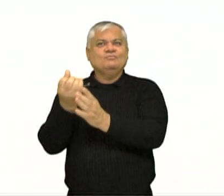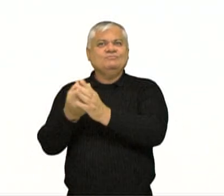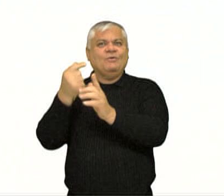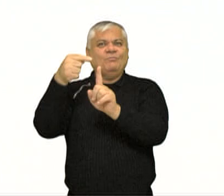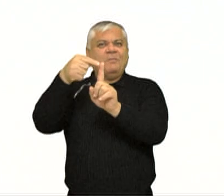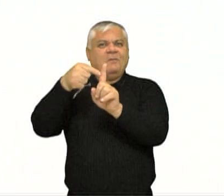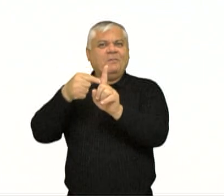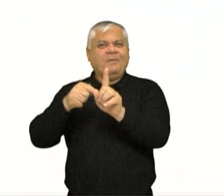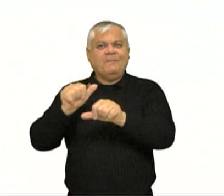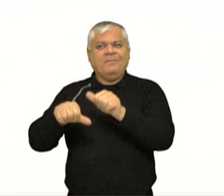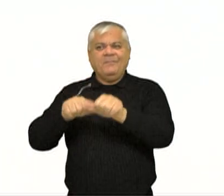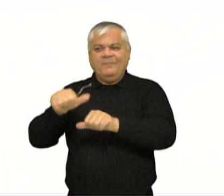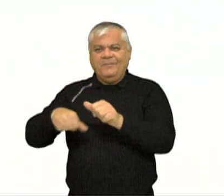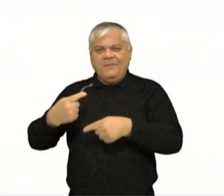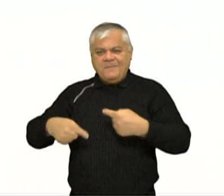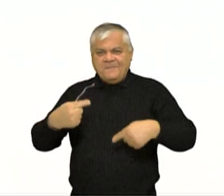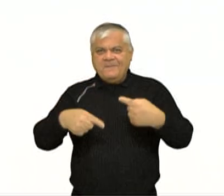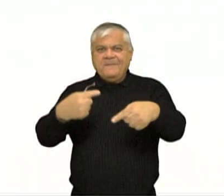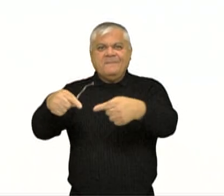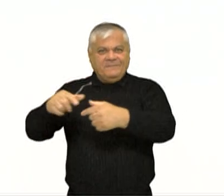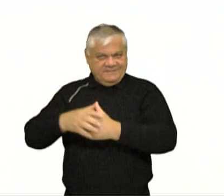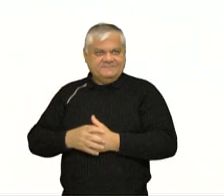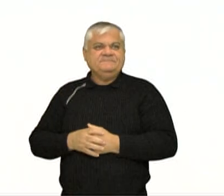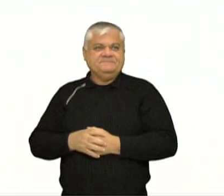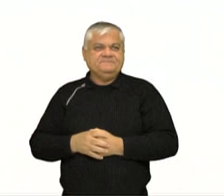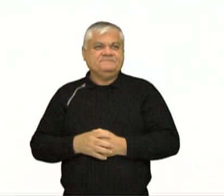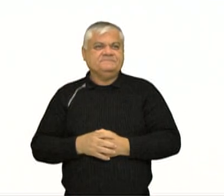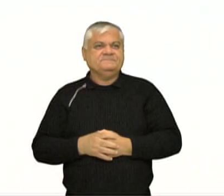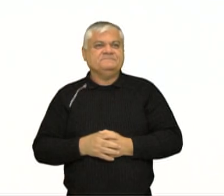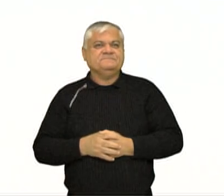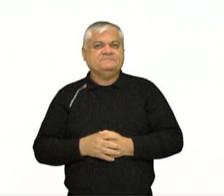várias formas de disputa do mountain bike, tá?